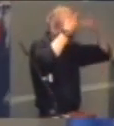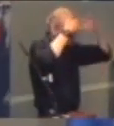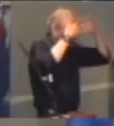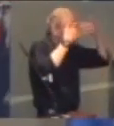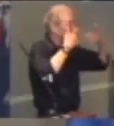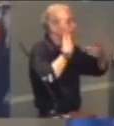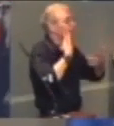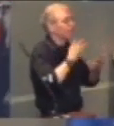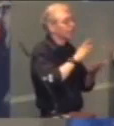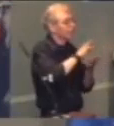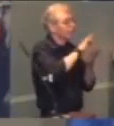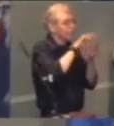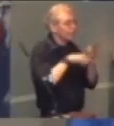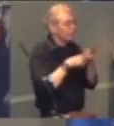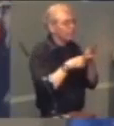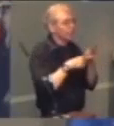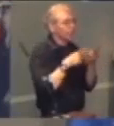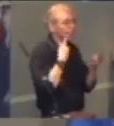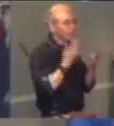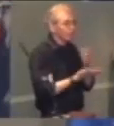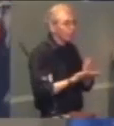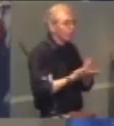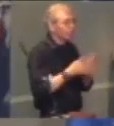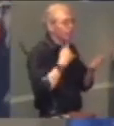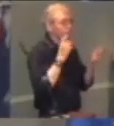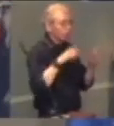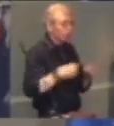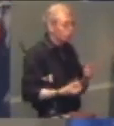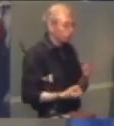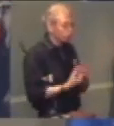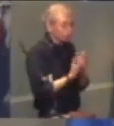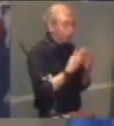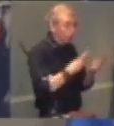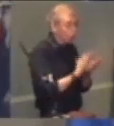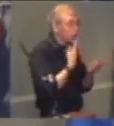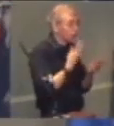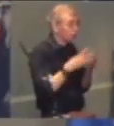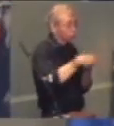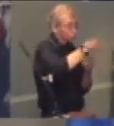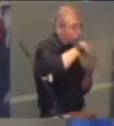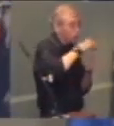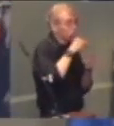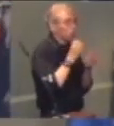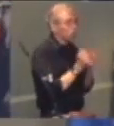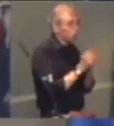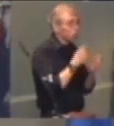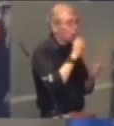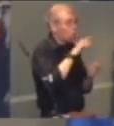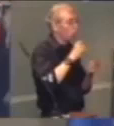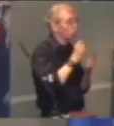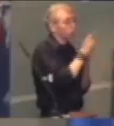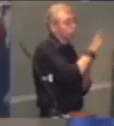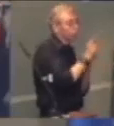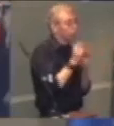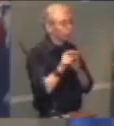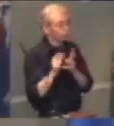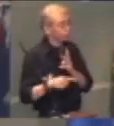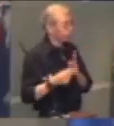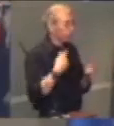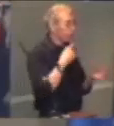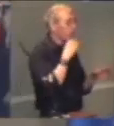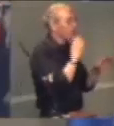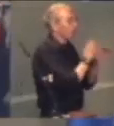características fundamentais que pode manifestar-se em conjunto ou isoladamente através da dificuldade de comunicação por